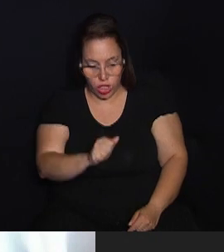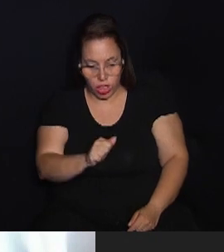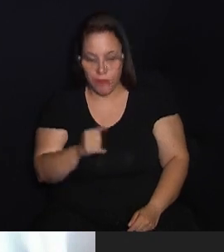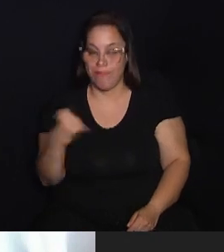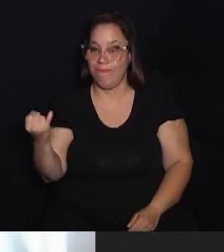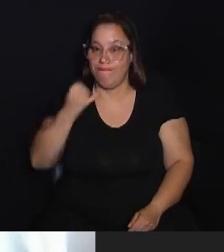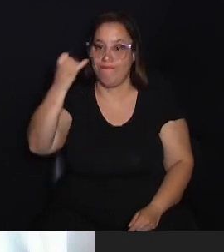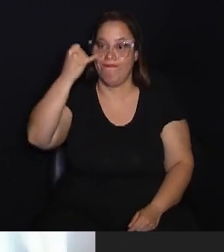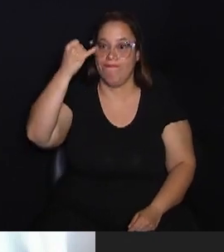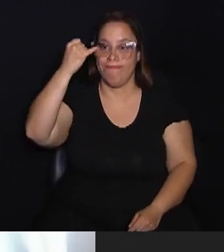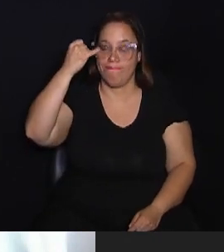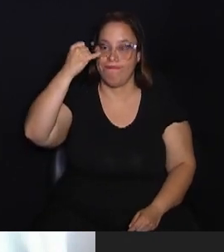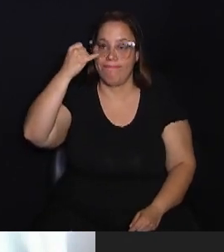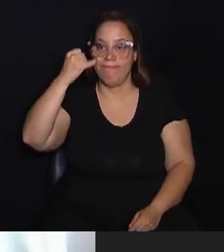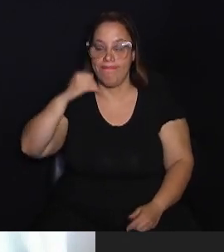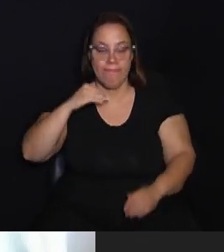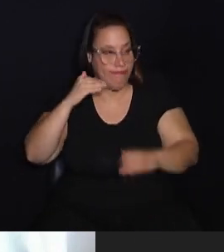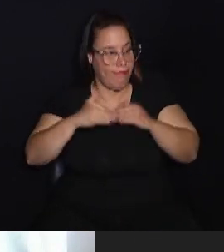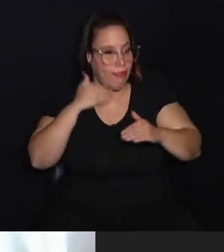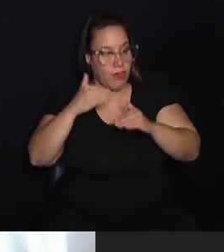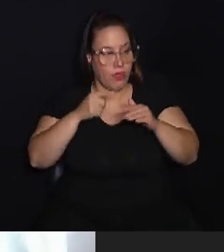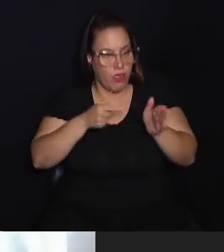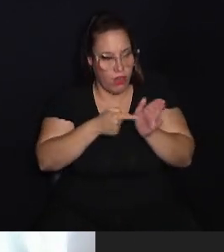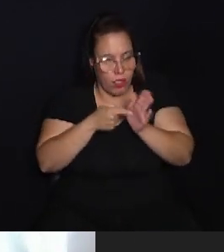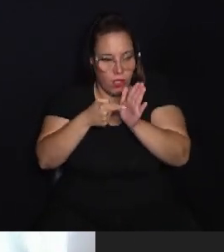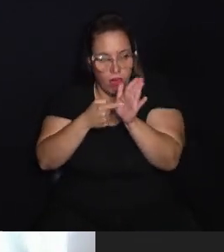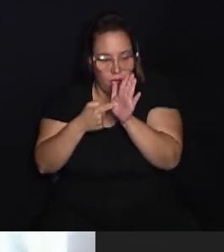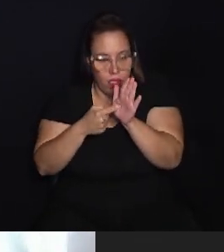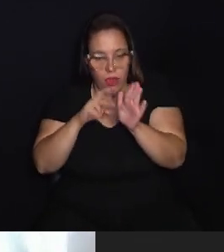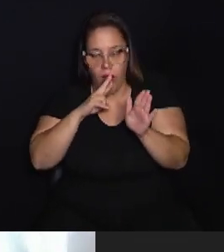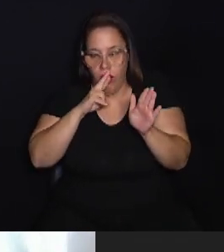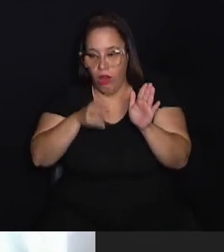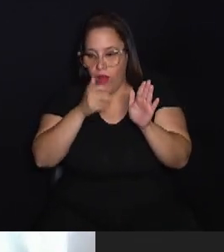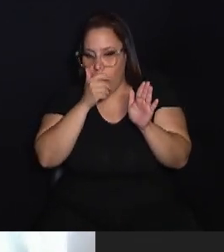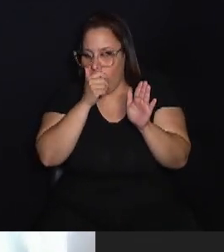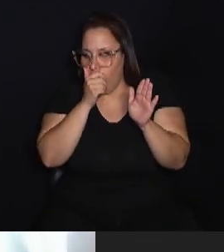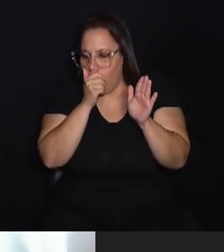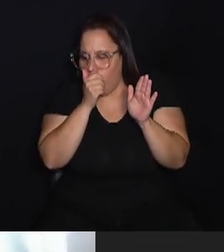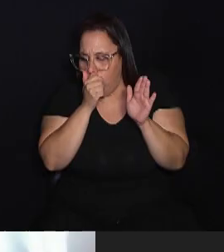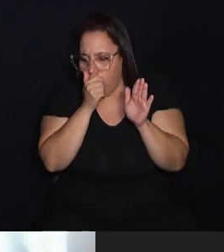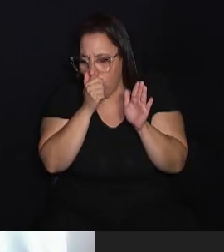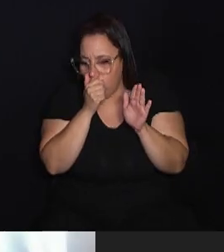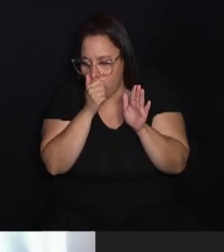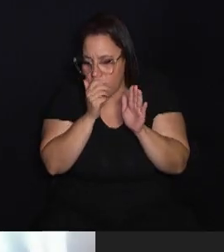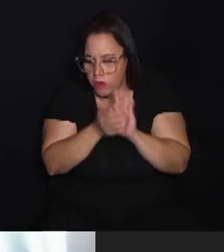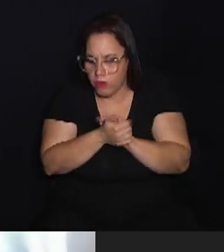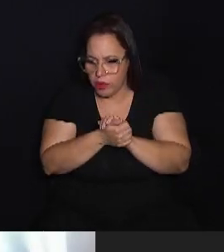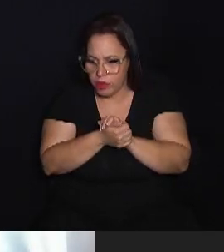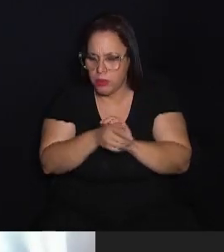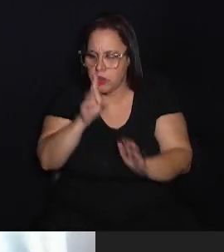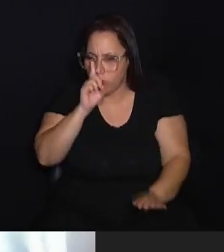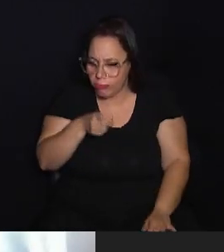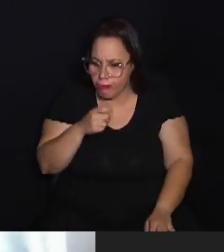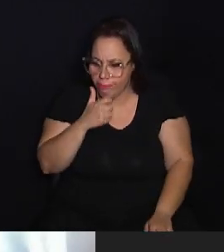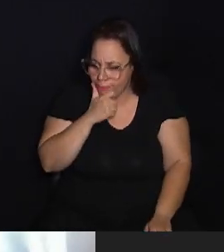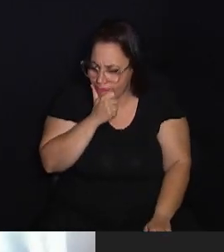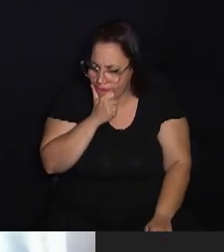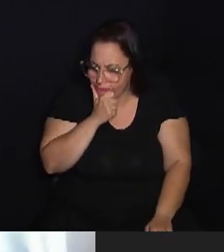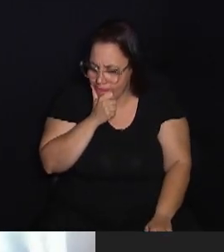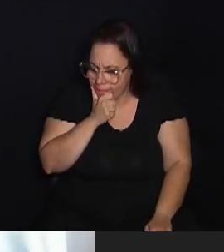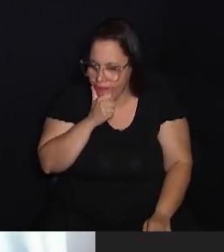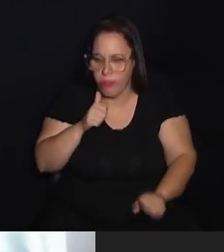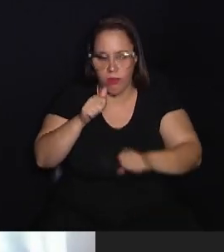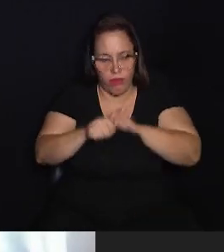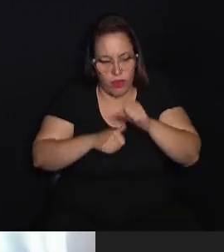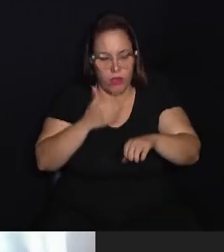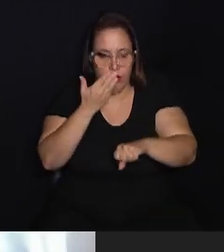importantes para gerar evidências, gerar resultados que, de fato, mudem a